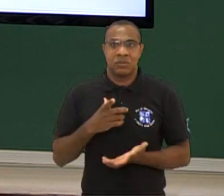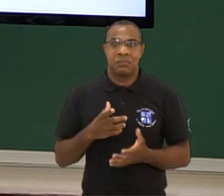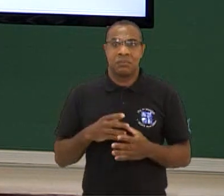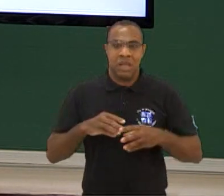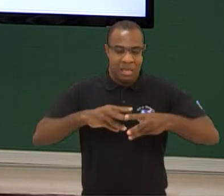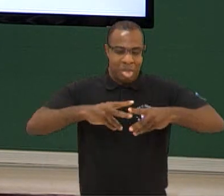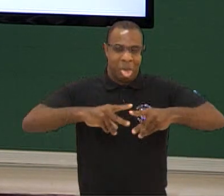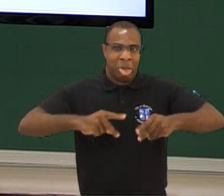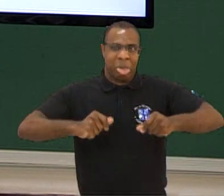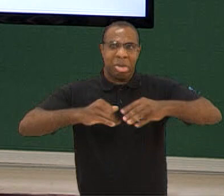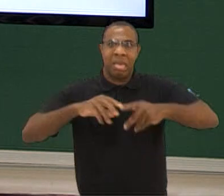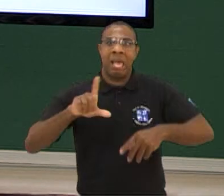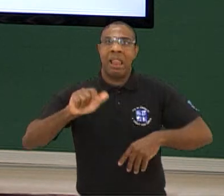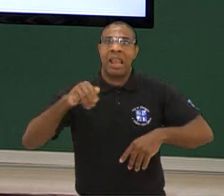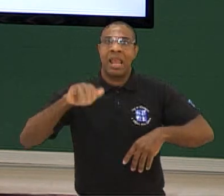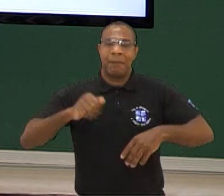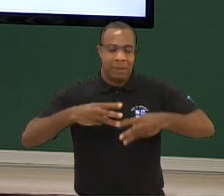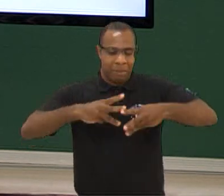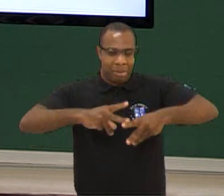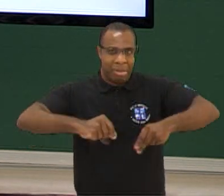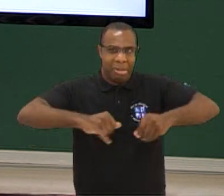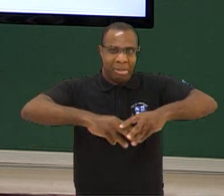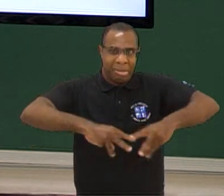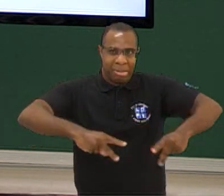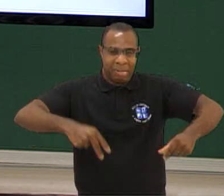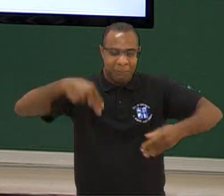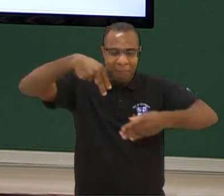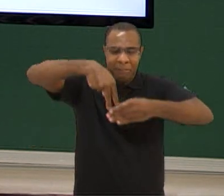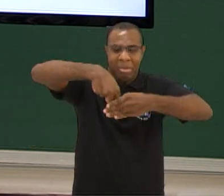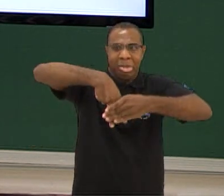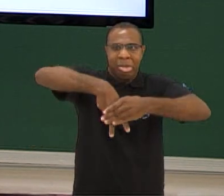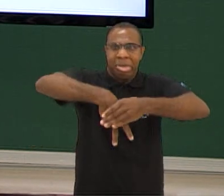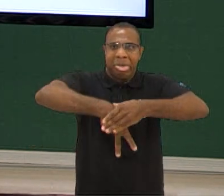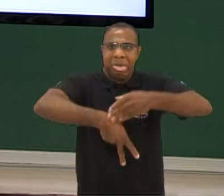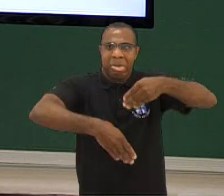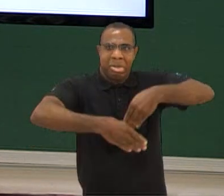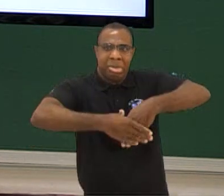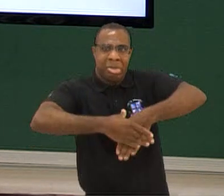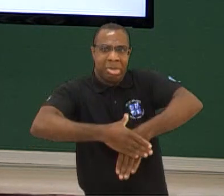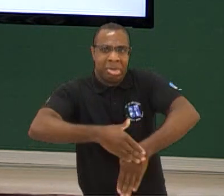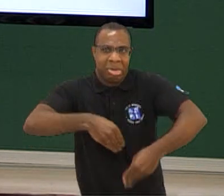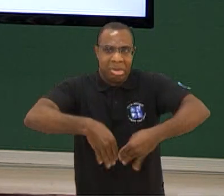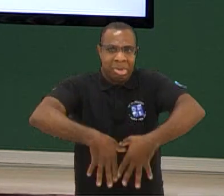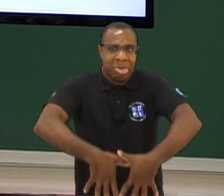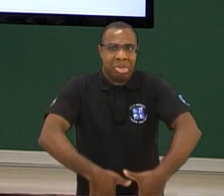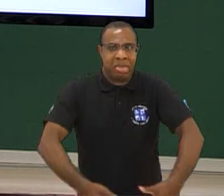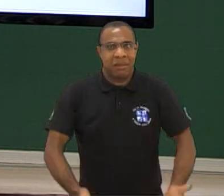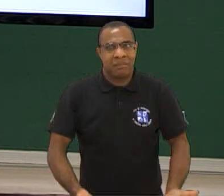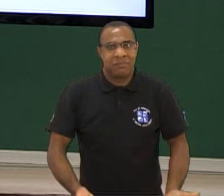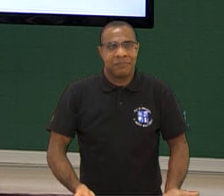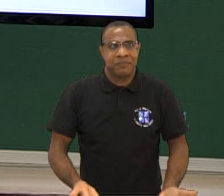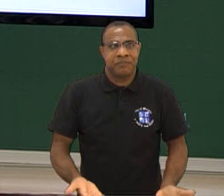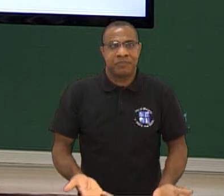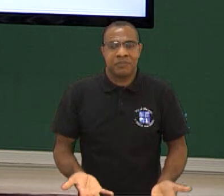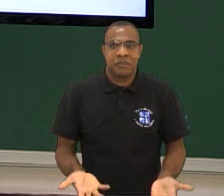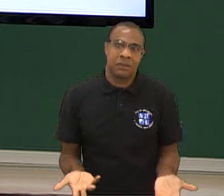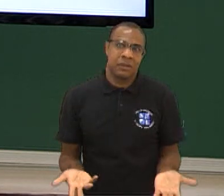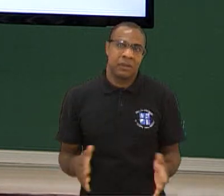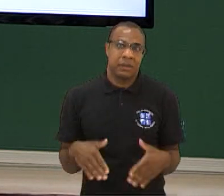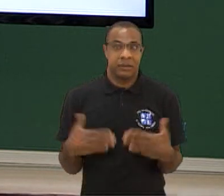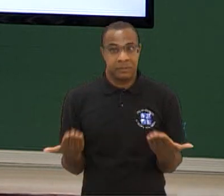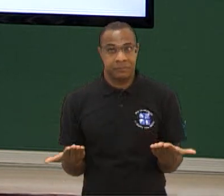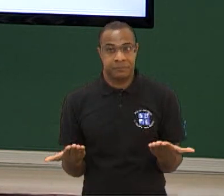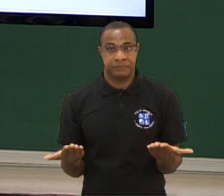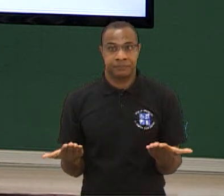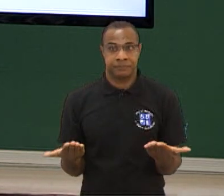Paranaguá, né, da onde eu venho, o pessoal às vezes se atola lá nos manguezal da vida, aquela coisa toda lá. Então, a